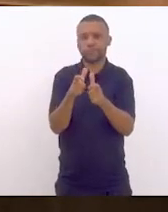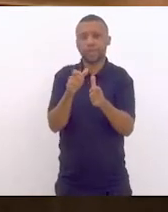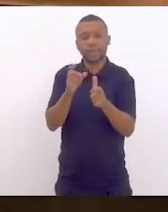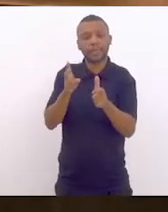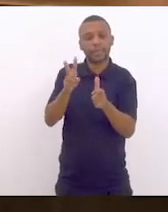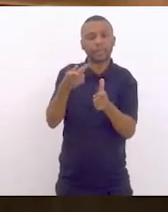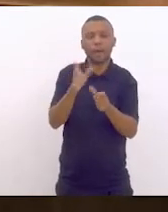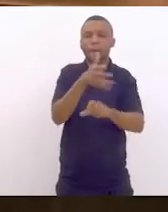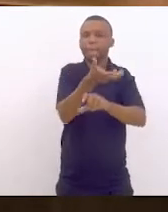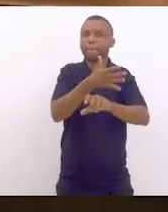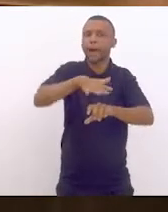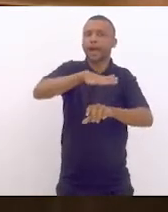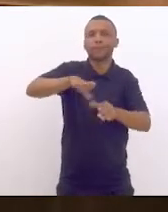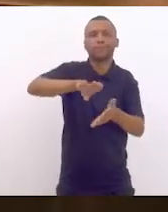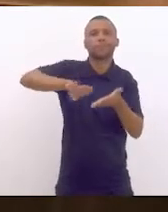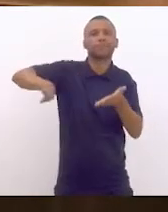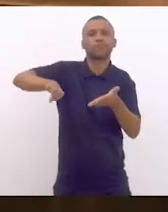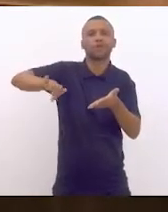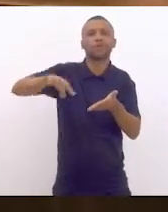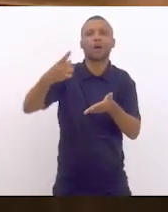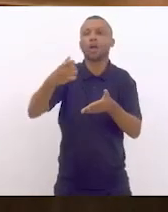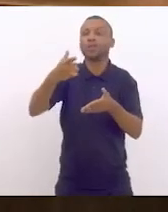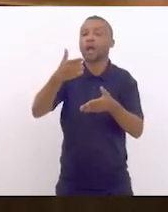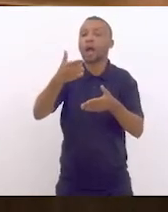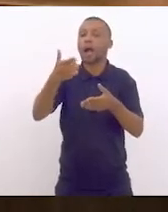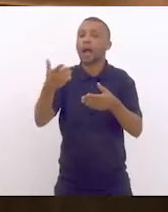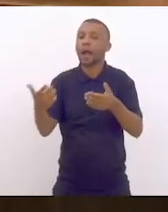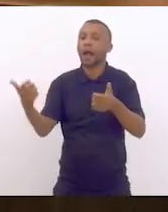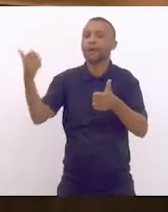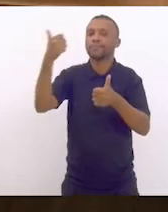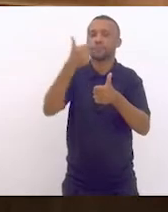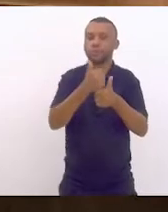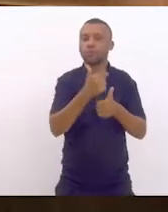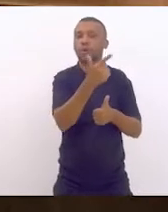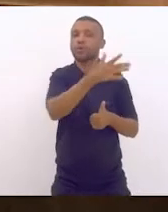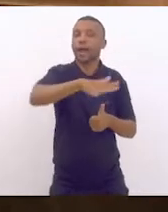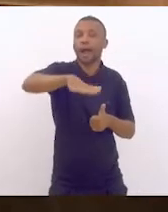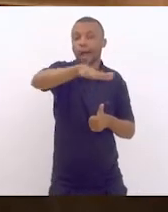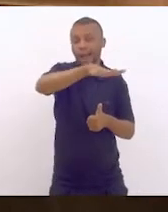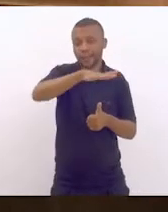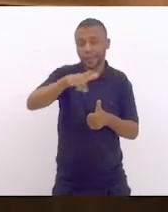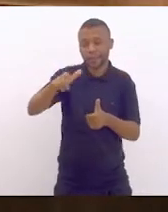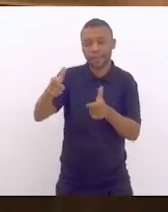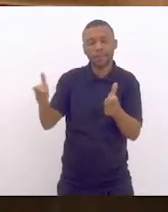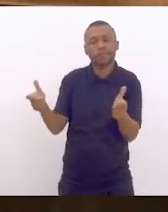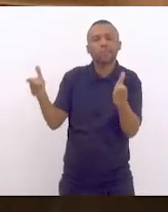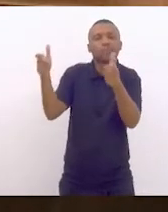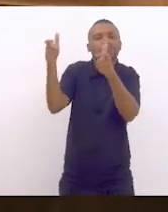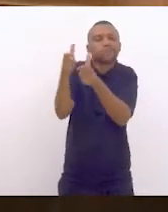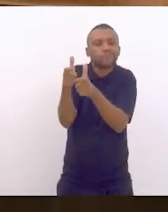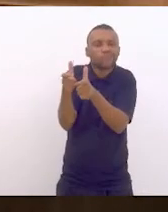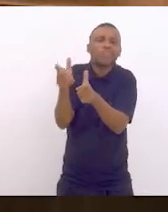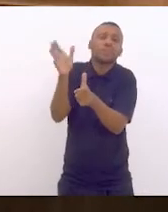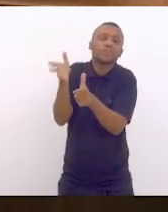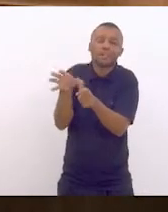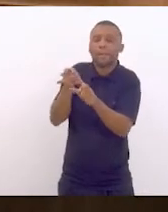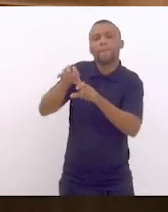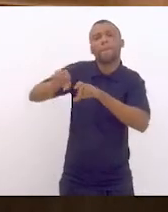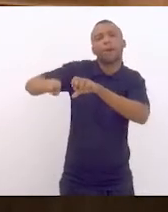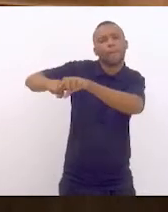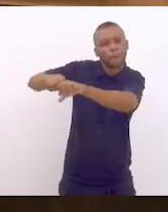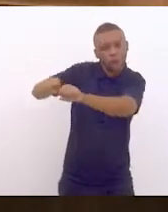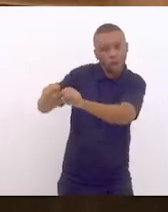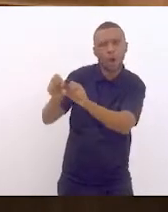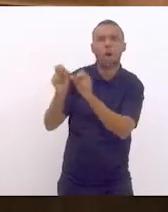pedacinho de um parque, geralmente a gente acrescenta um outro pedaço, mas realmente é uma área muito pequena, já ocupada, fica